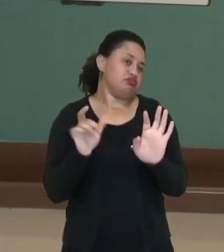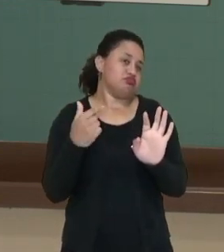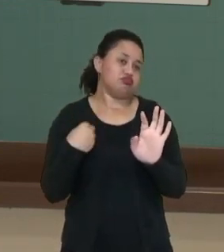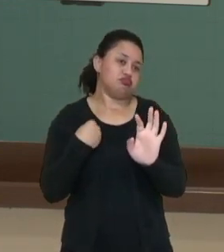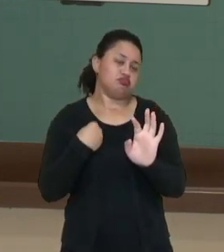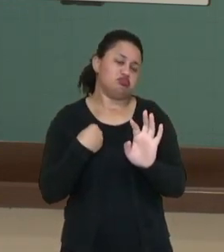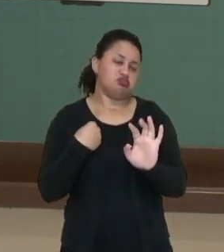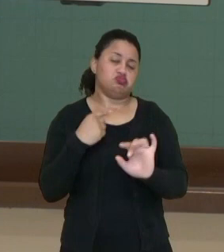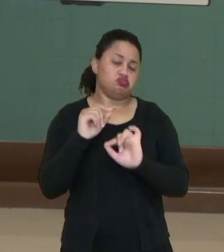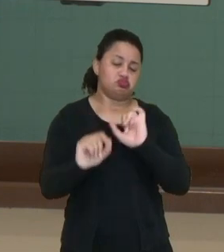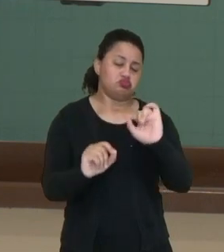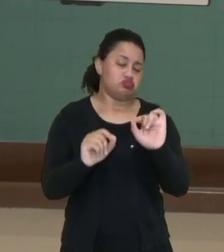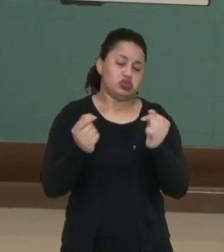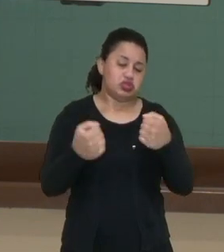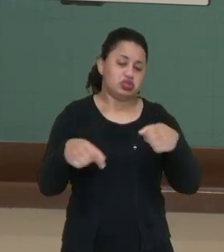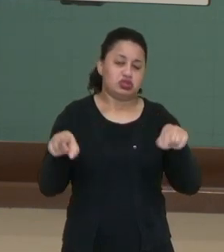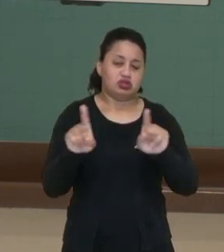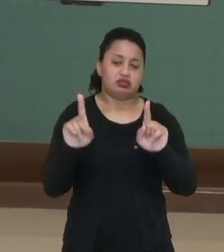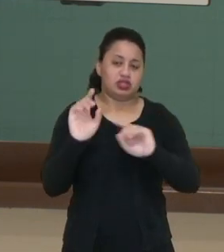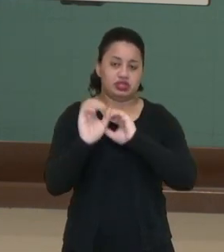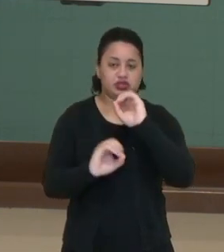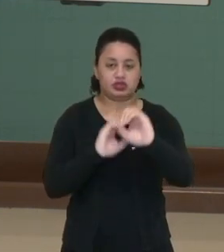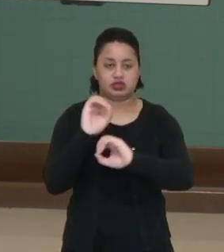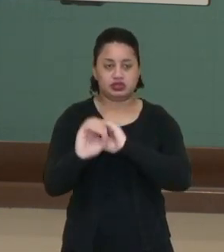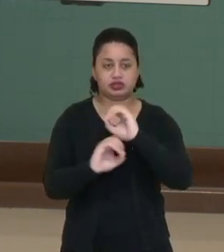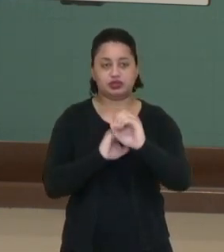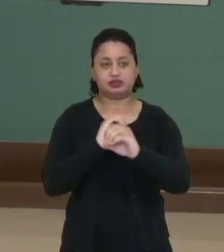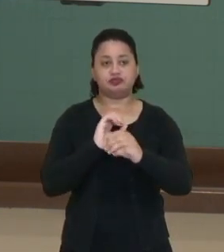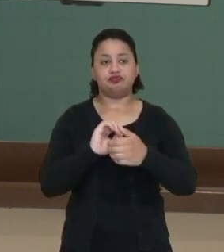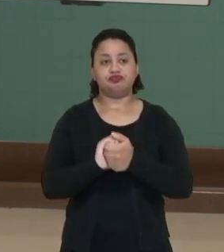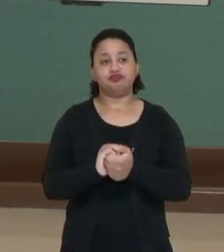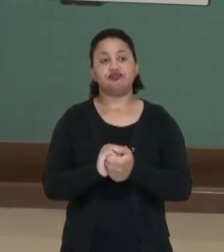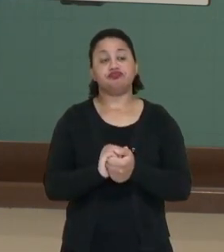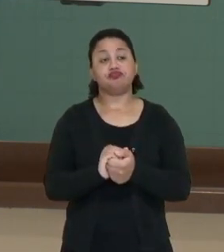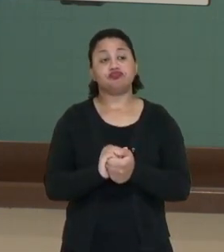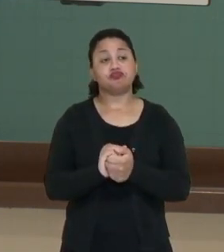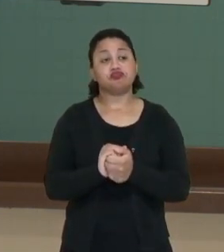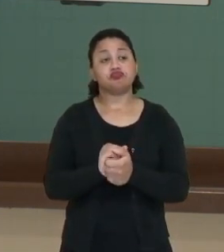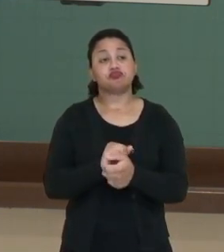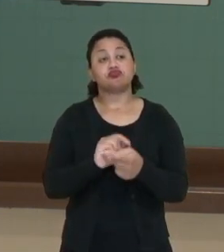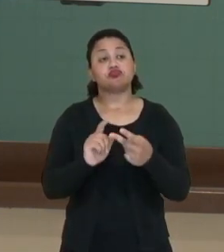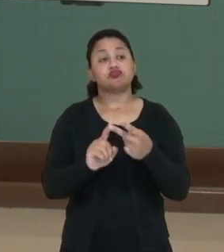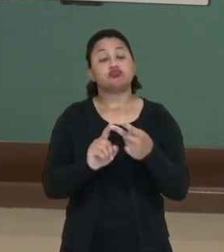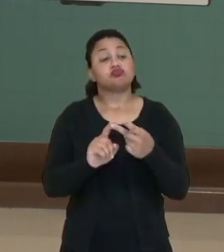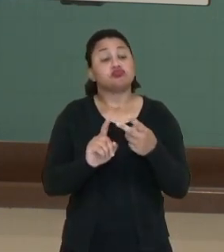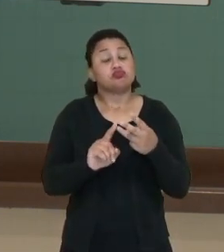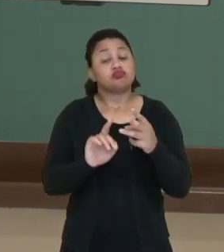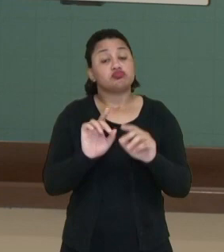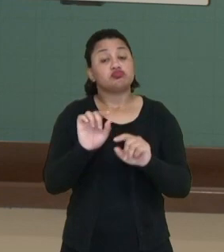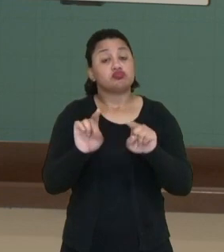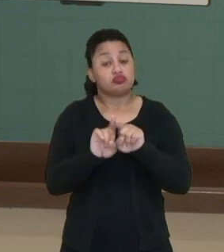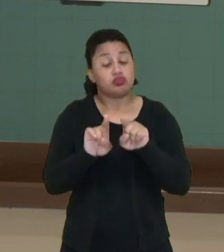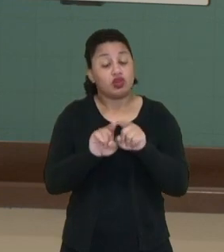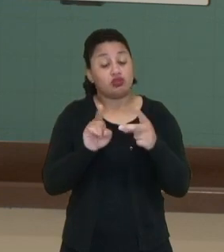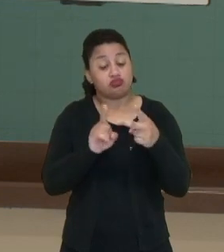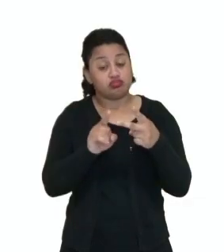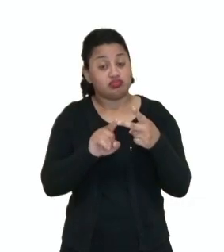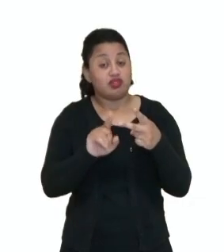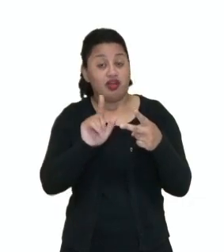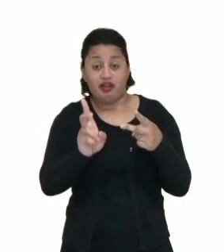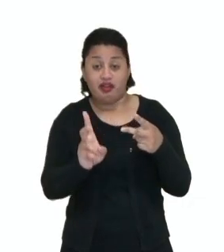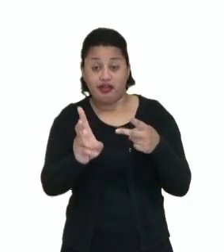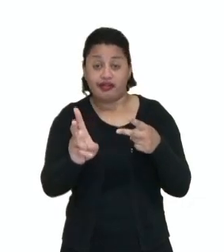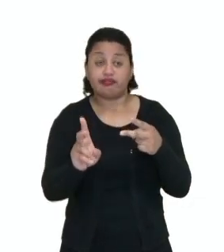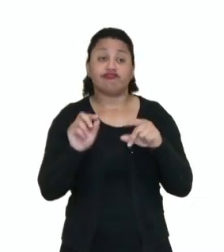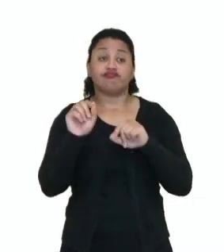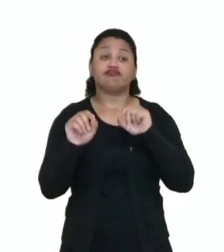sobrevivem na ausência do gás oxigênio. Muito bem, ainda falando dele, ele